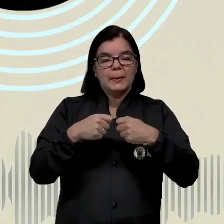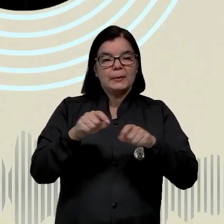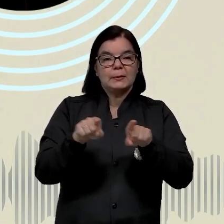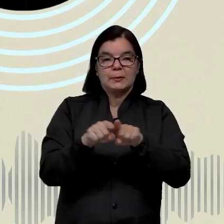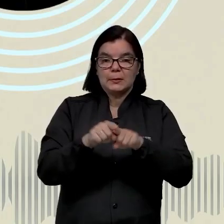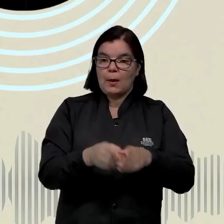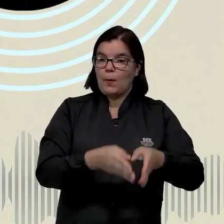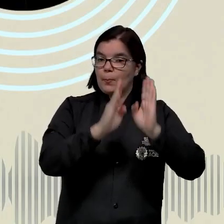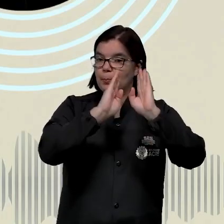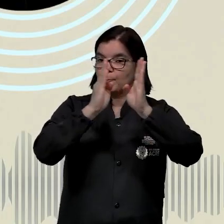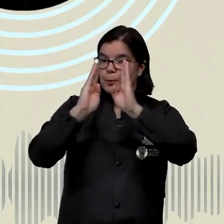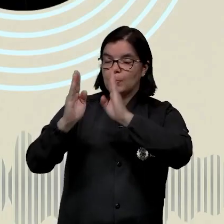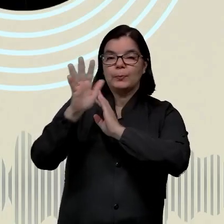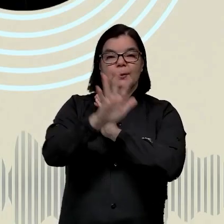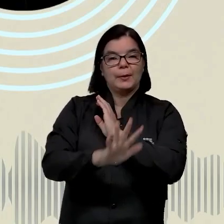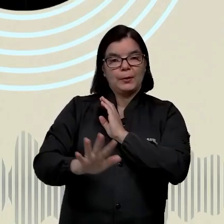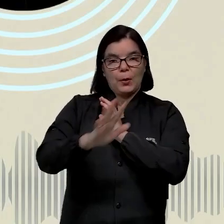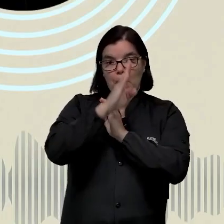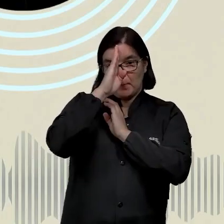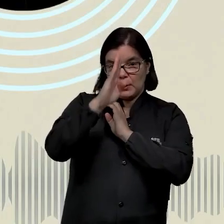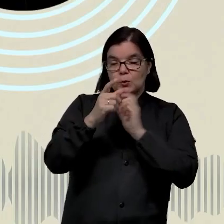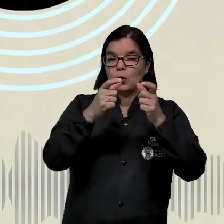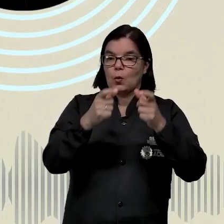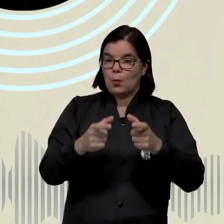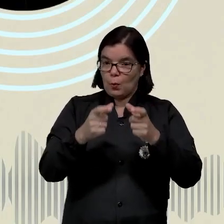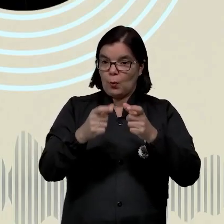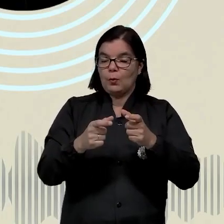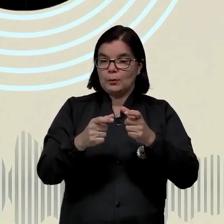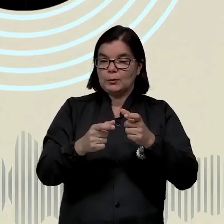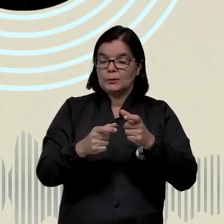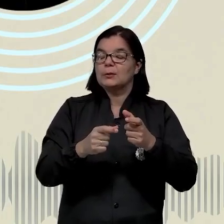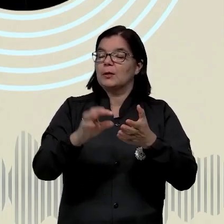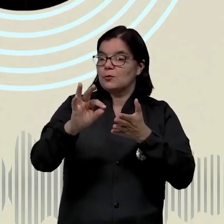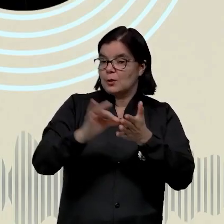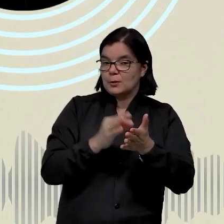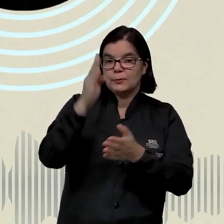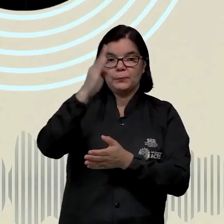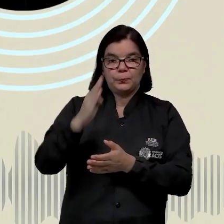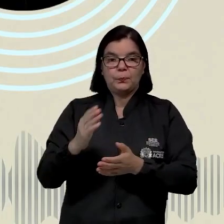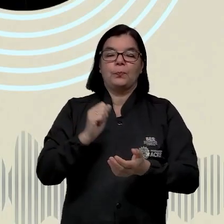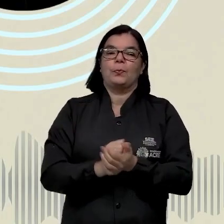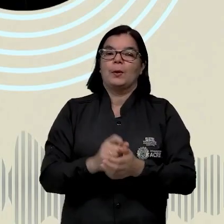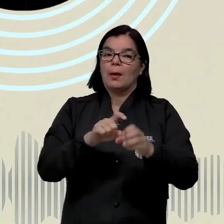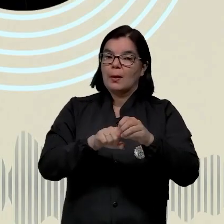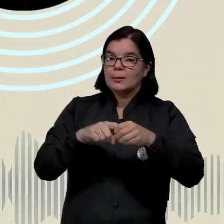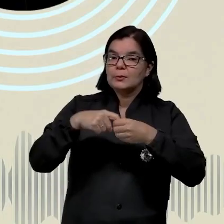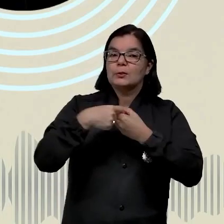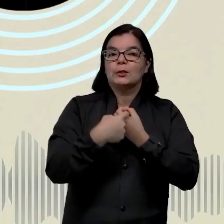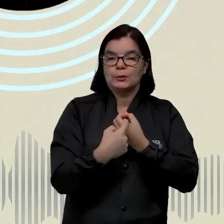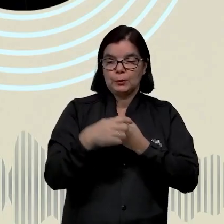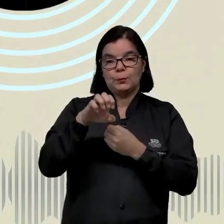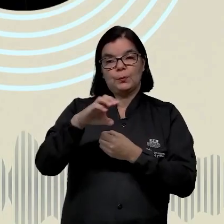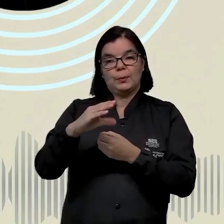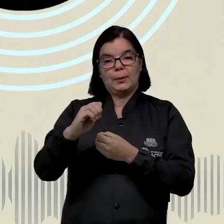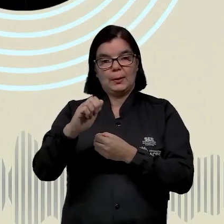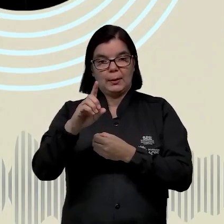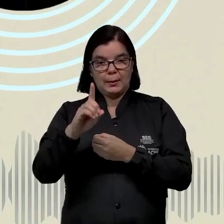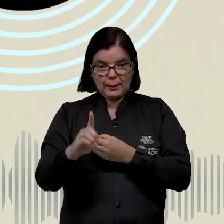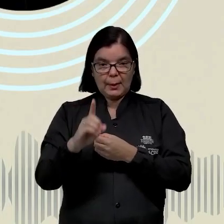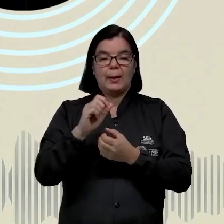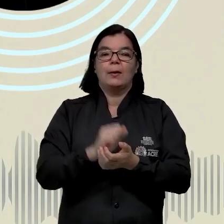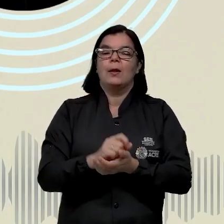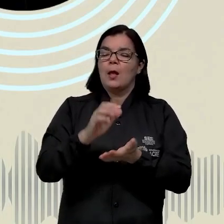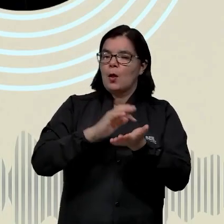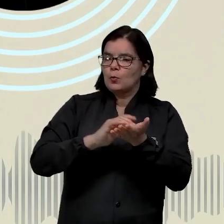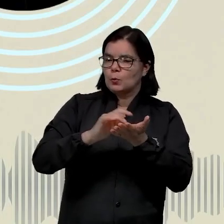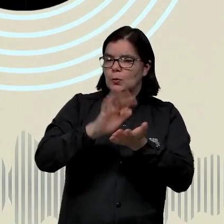registro na Biblioteca Nacional, que é o principal órgão de registro no Brasil, as associações de gestão coletiva, né, que é um